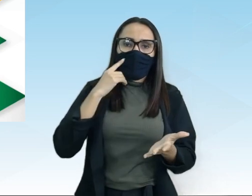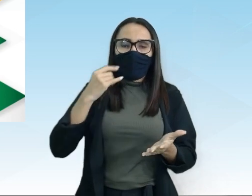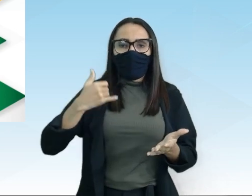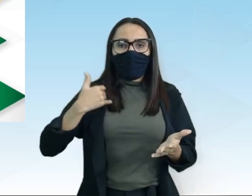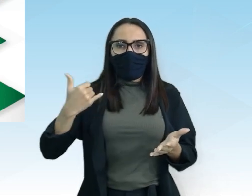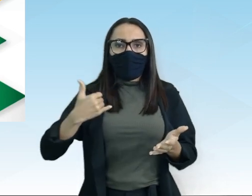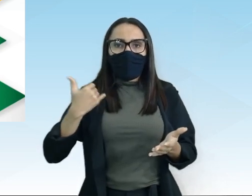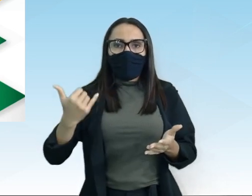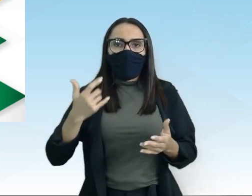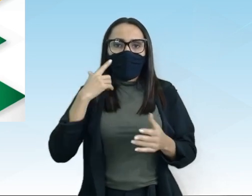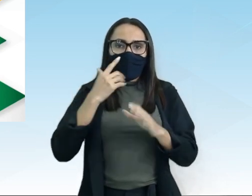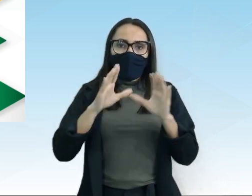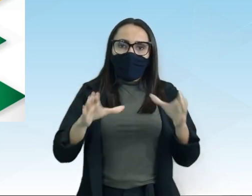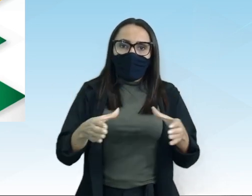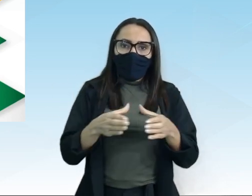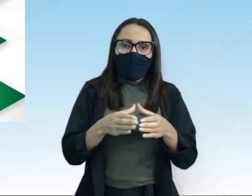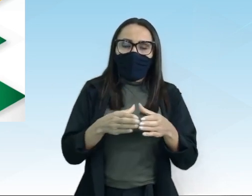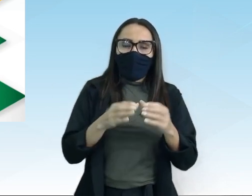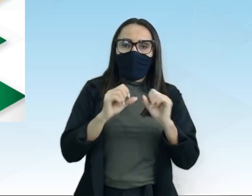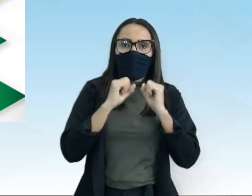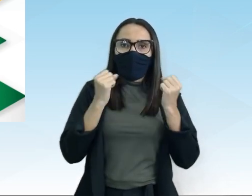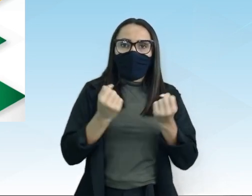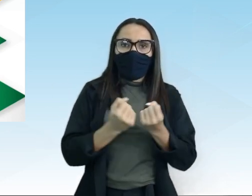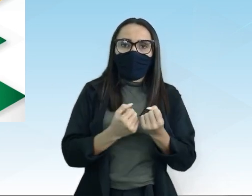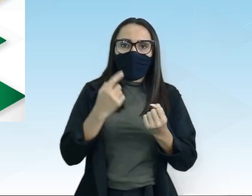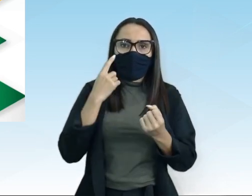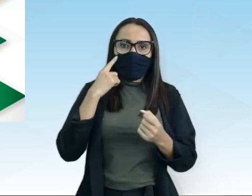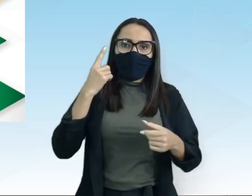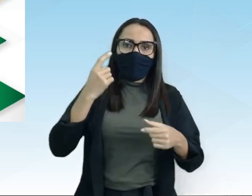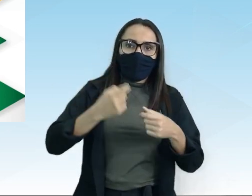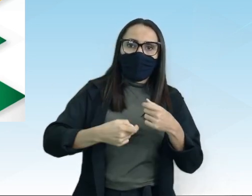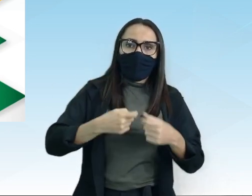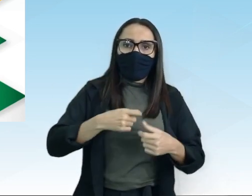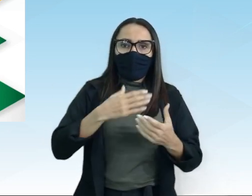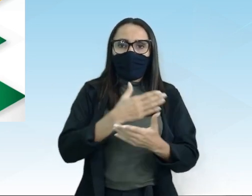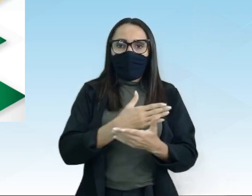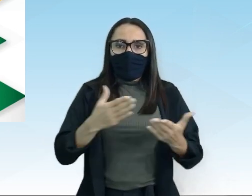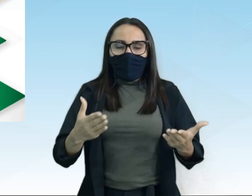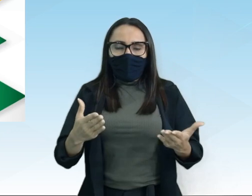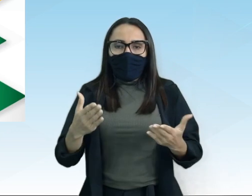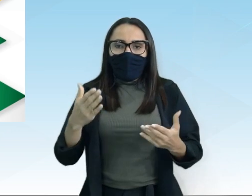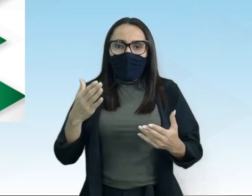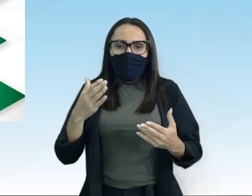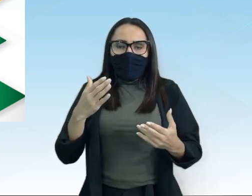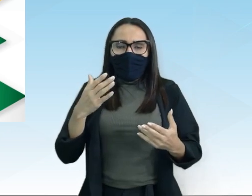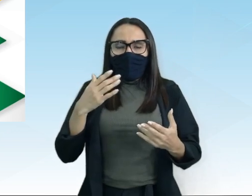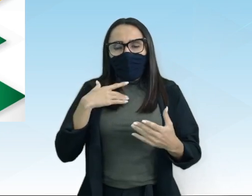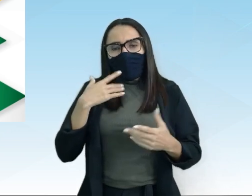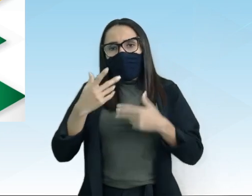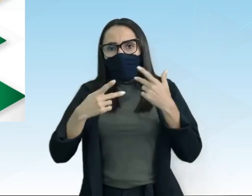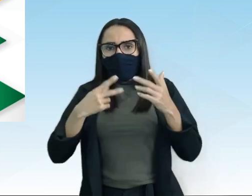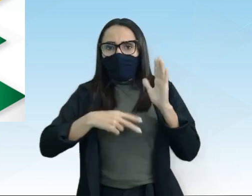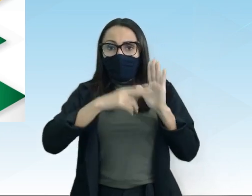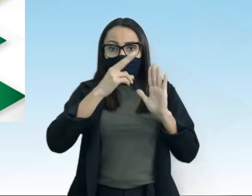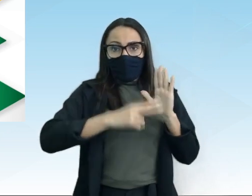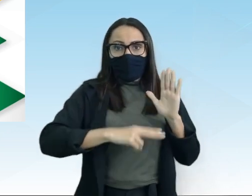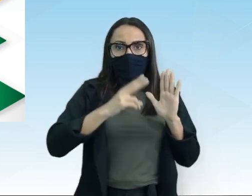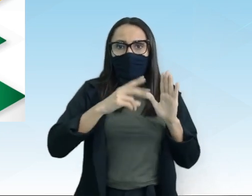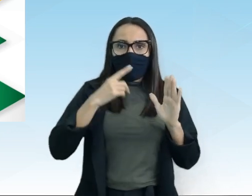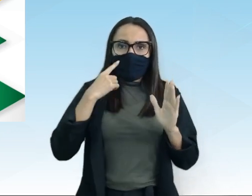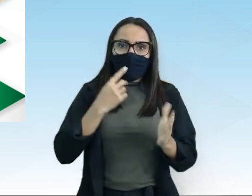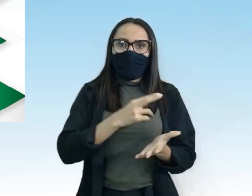idade, grupo social, sexo, grau de escolaridade. Isso aí que eu estou lendo é o seguinte: